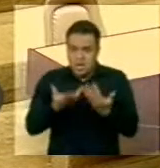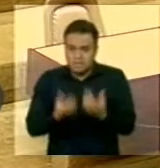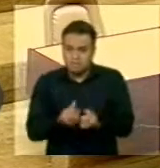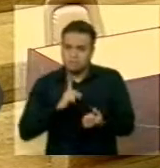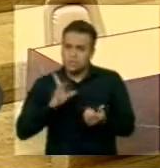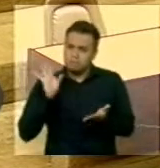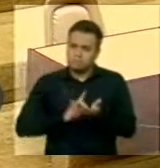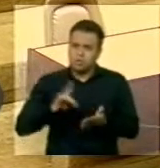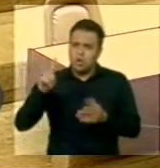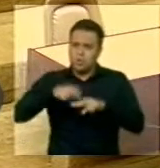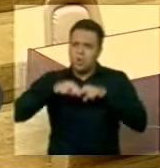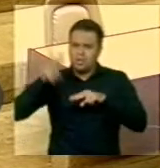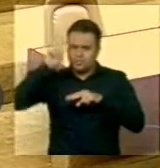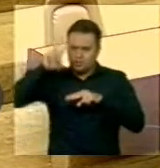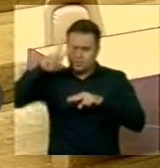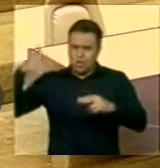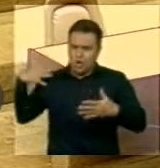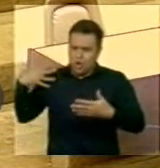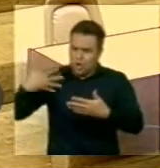realidade histórica de ocupação,